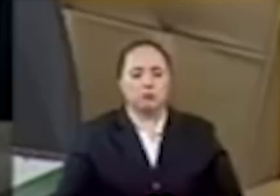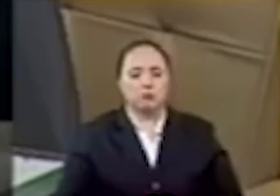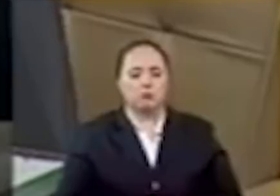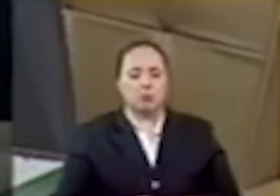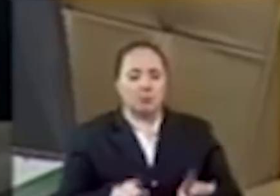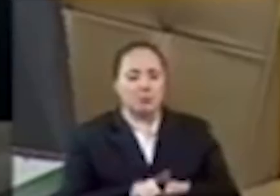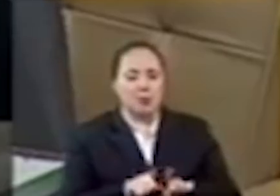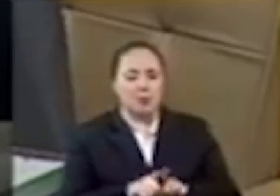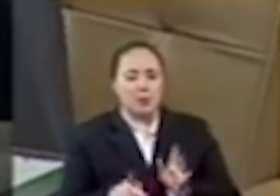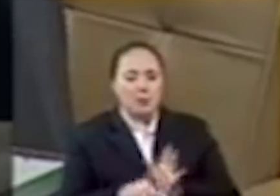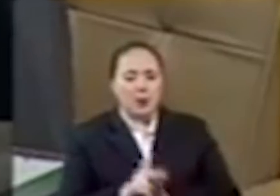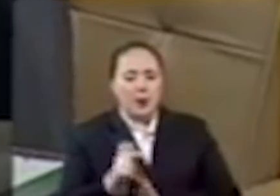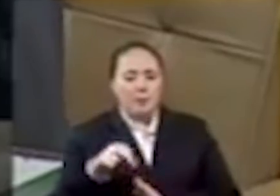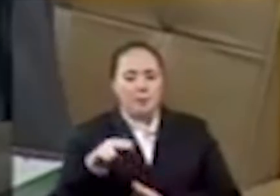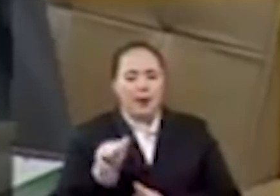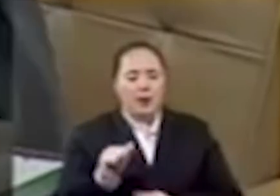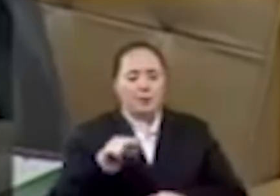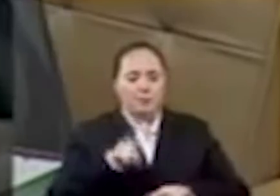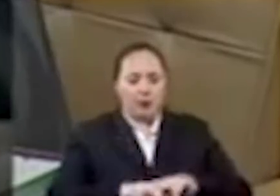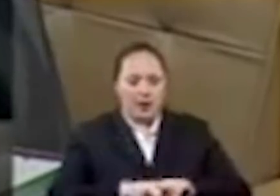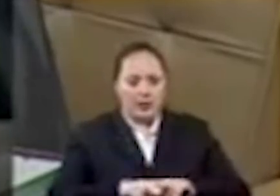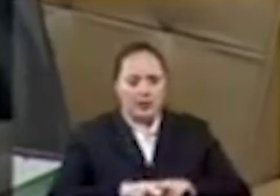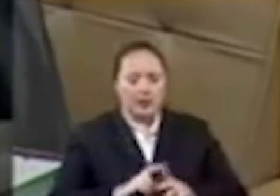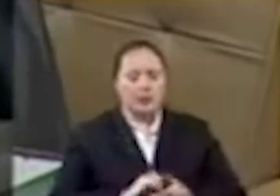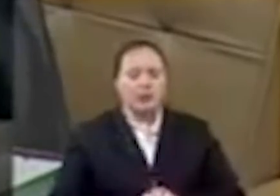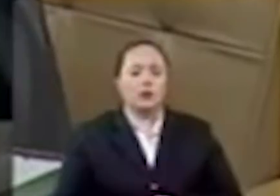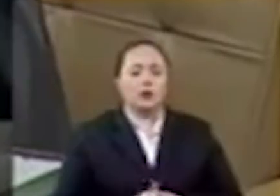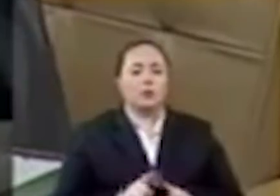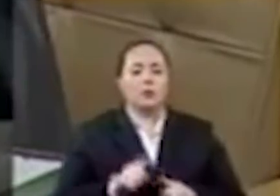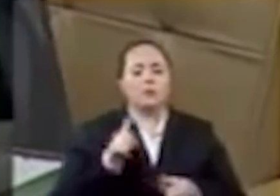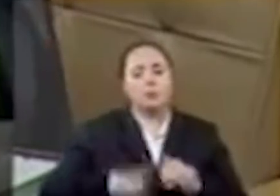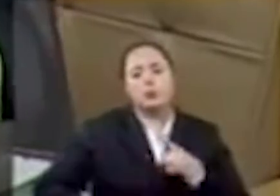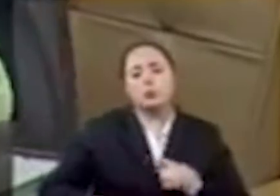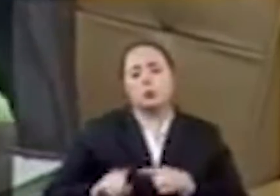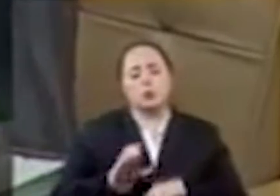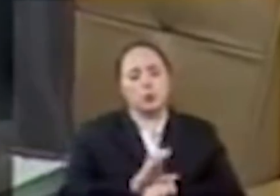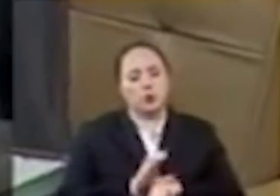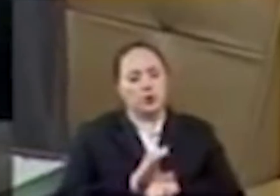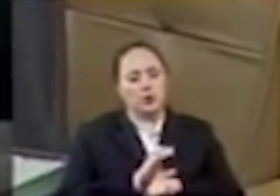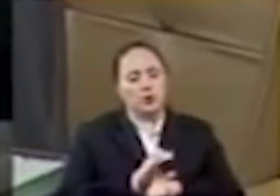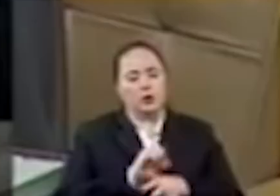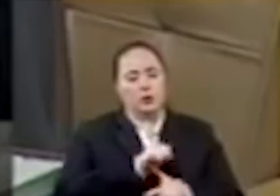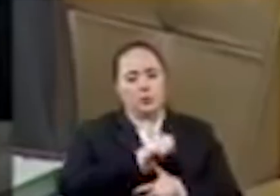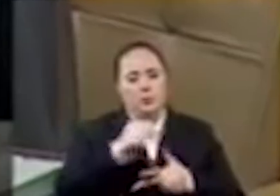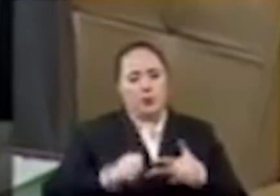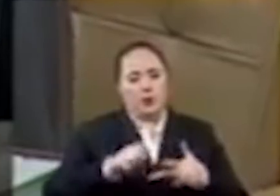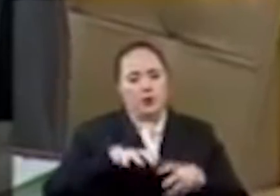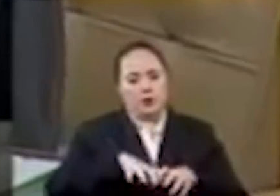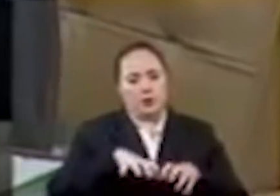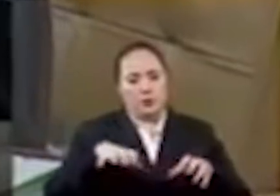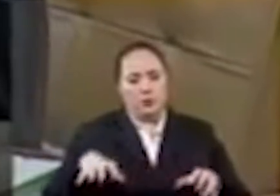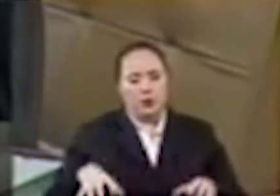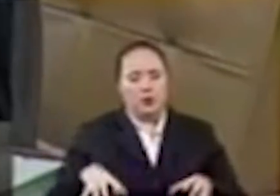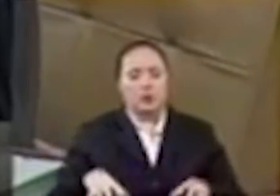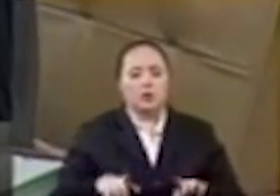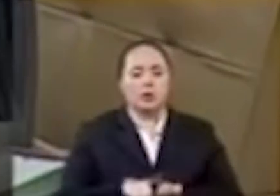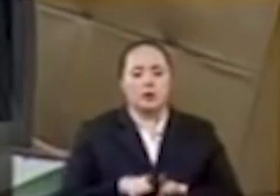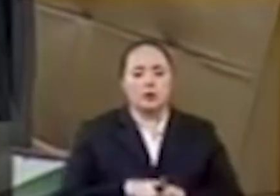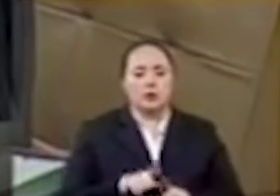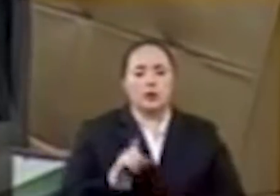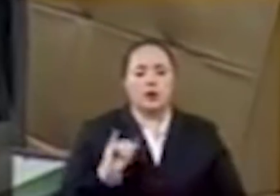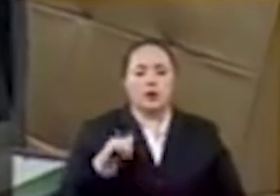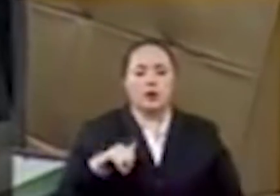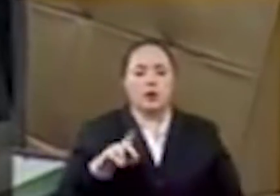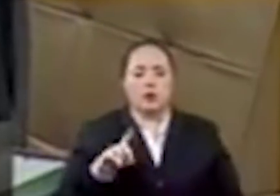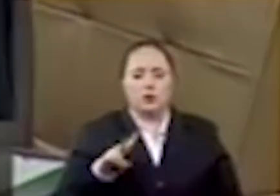de liberdade, a violação dos princípios constitucionais da separação dos poderes, individualização da